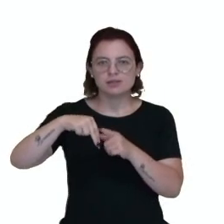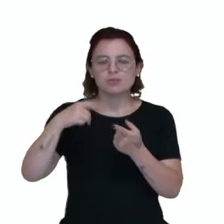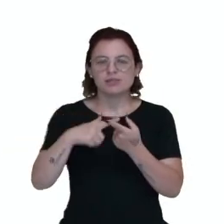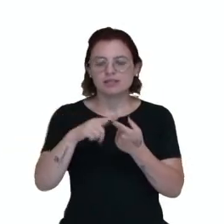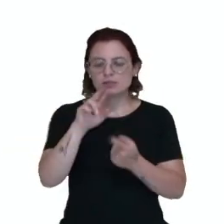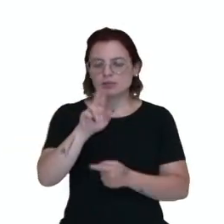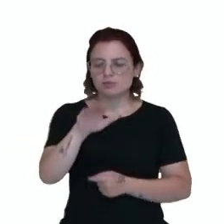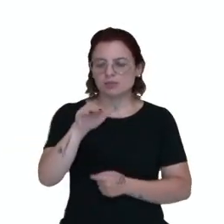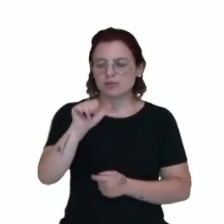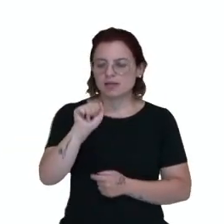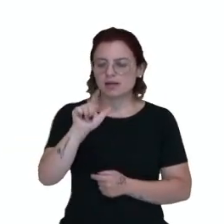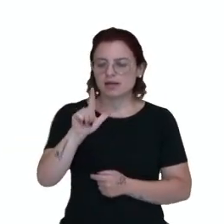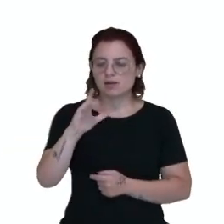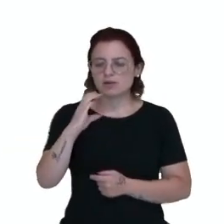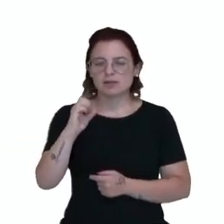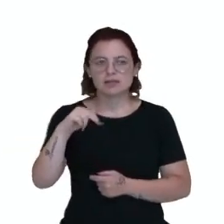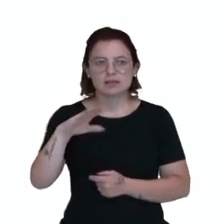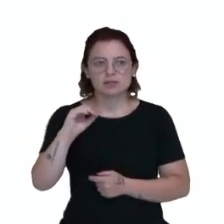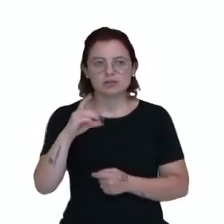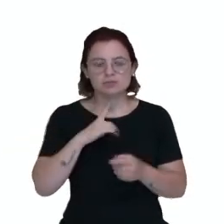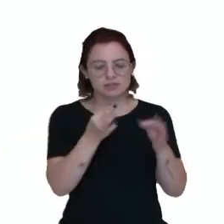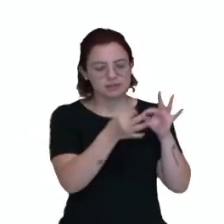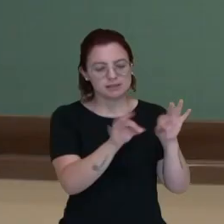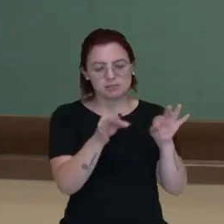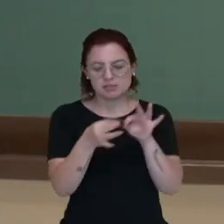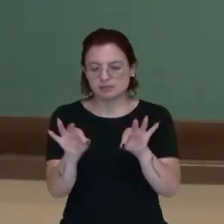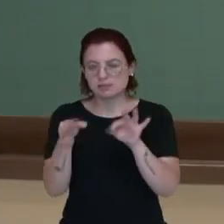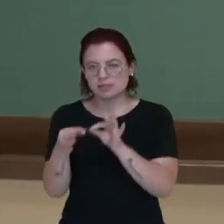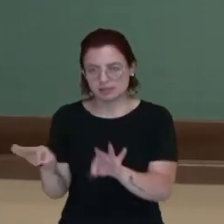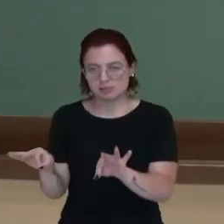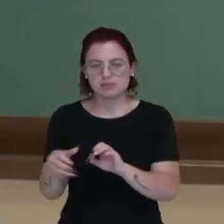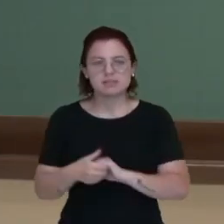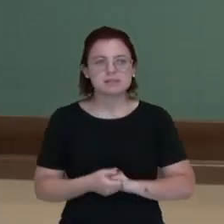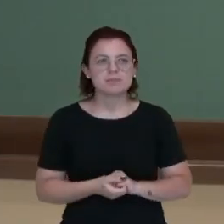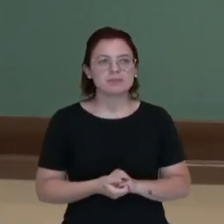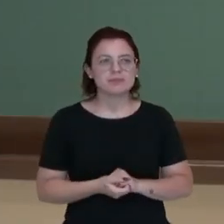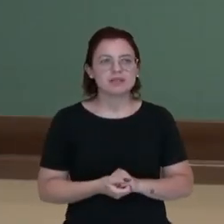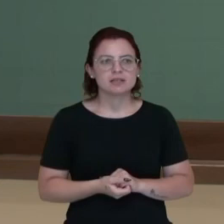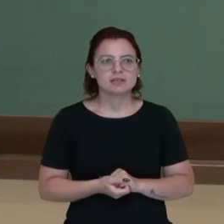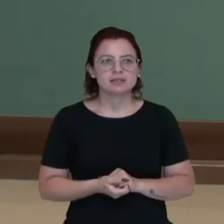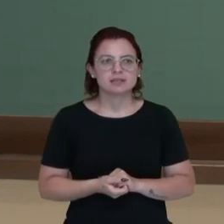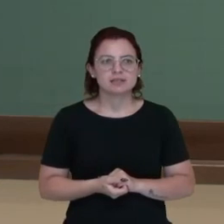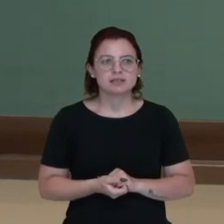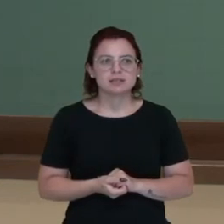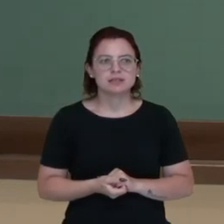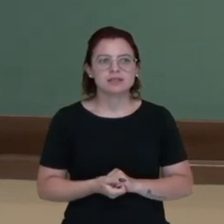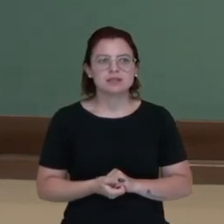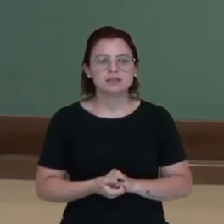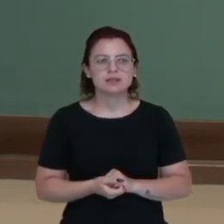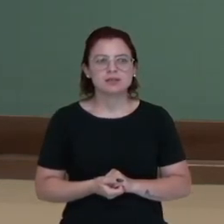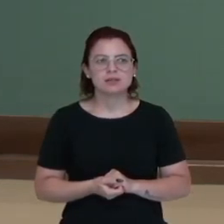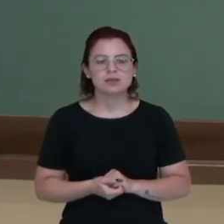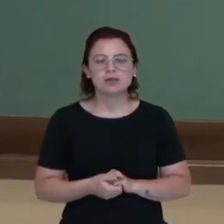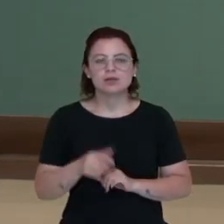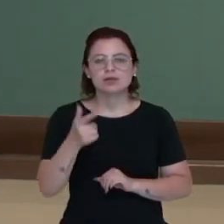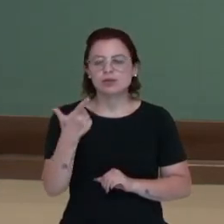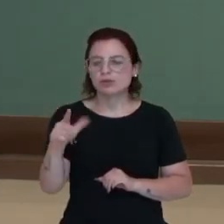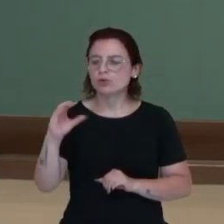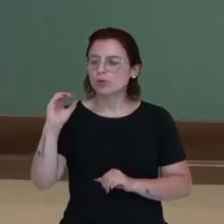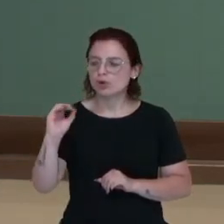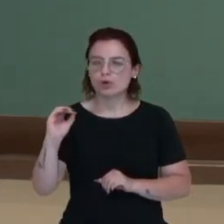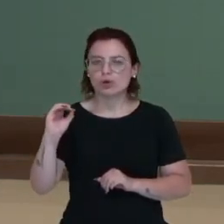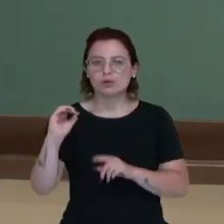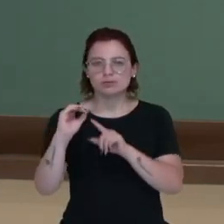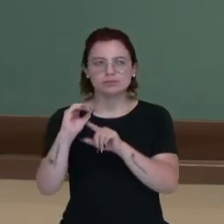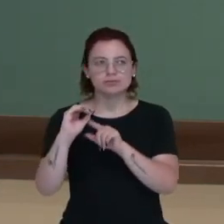alcano, alcano só tem ligações simples entre os carbonos, então AN, e o O, professor,